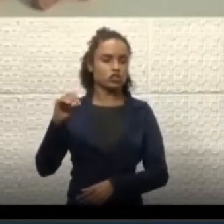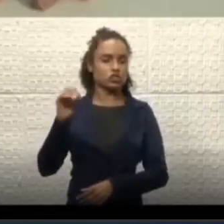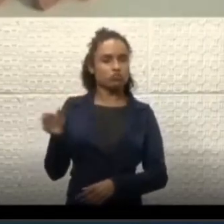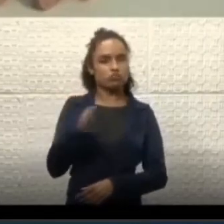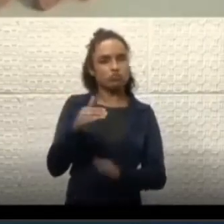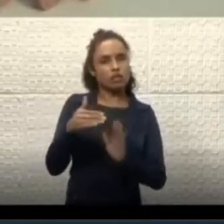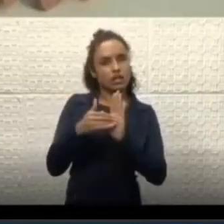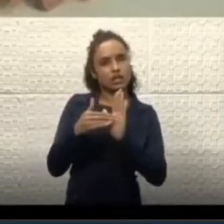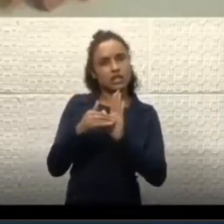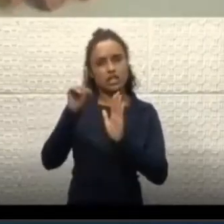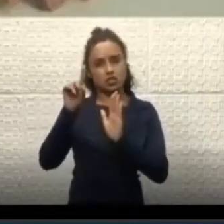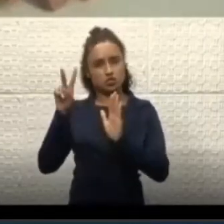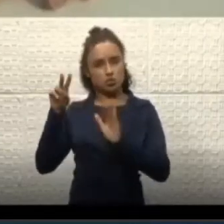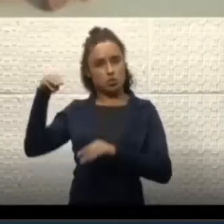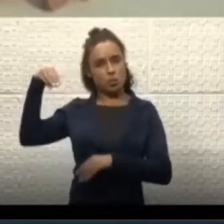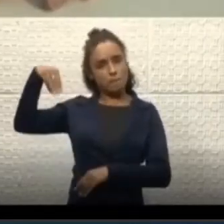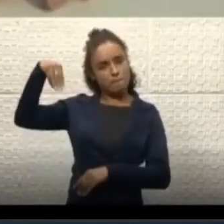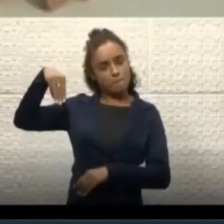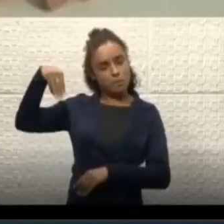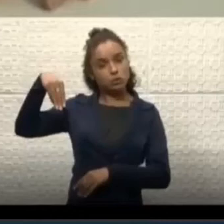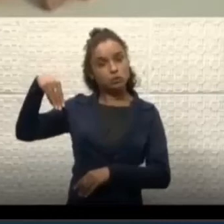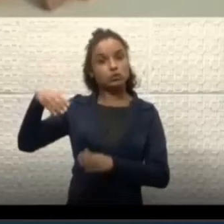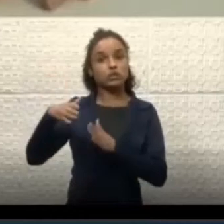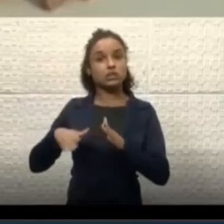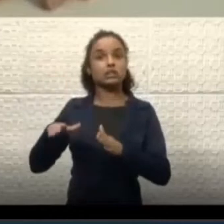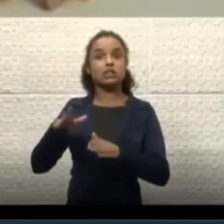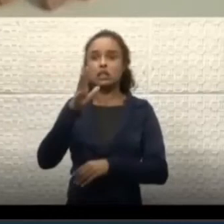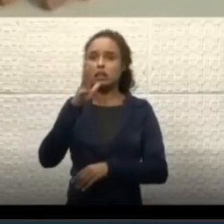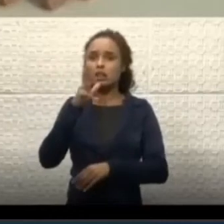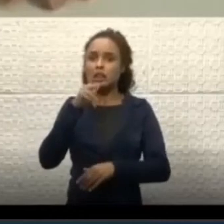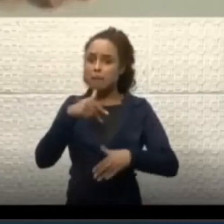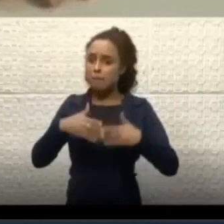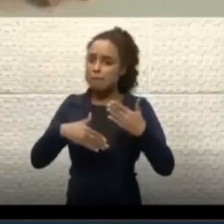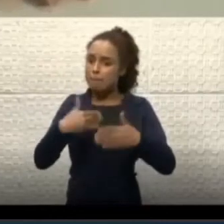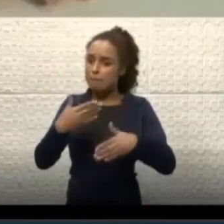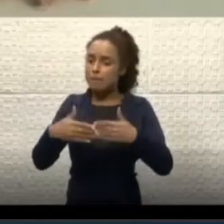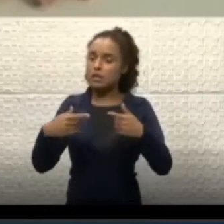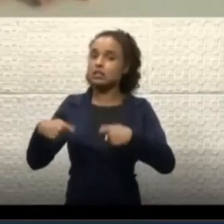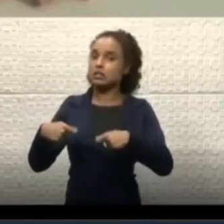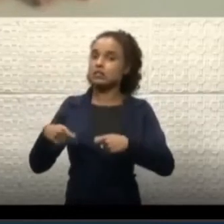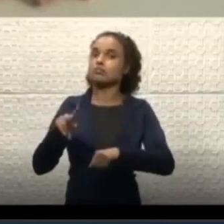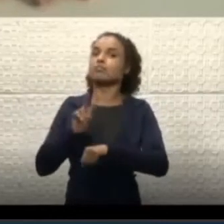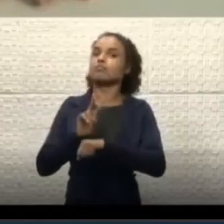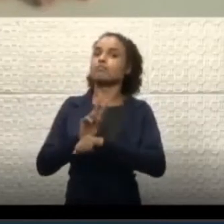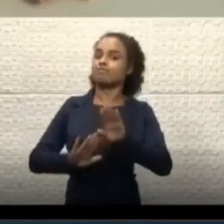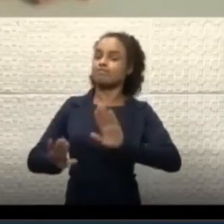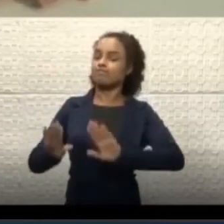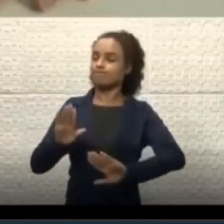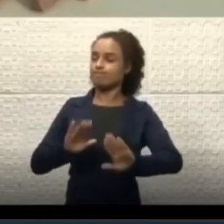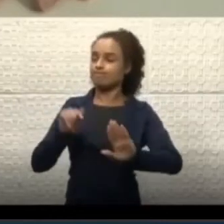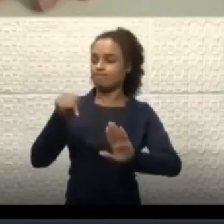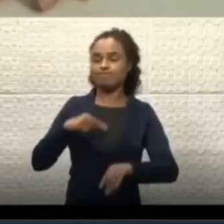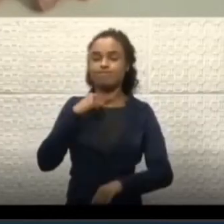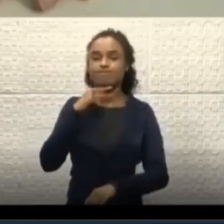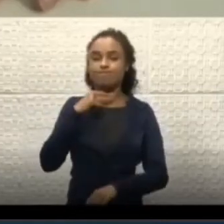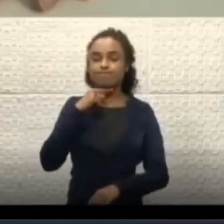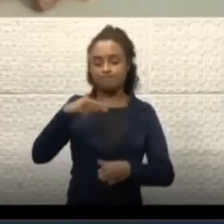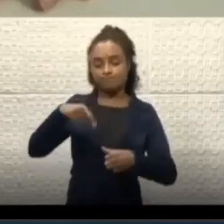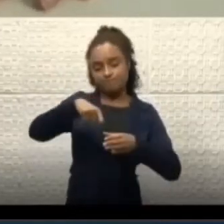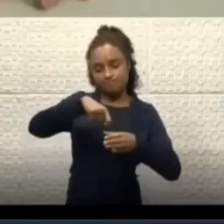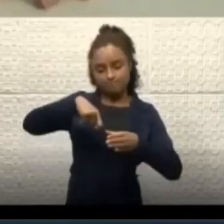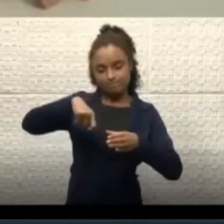12 minutos. Então leva muito tempo para fazer essa diluição e nós temos que tomar esse cuidado para que não haja